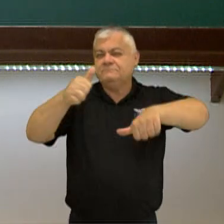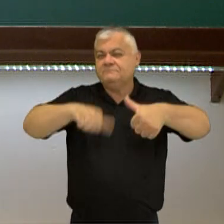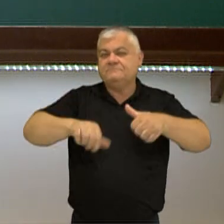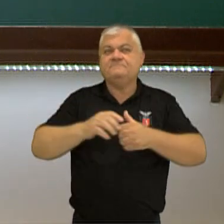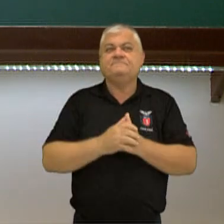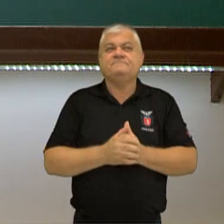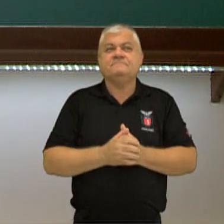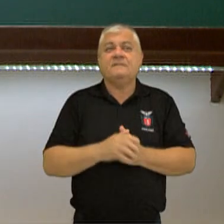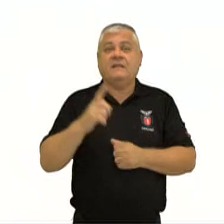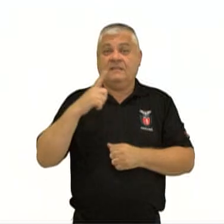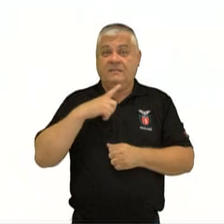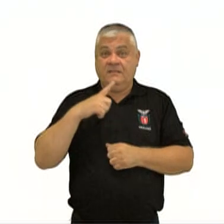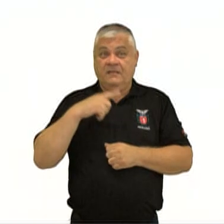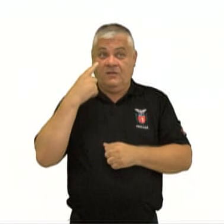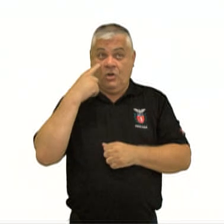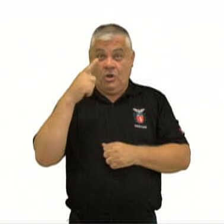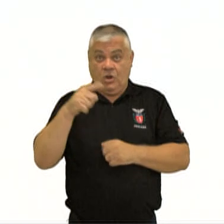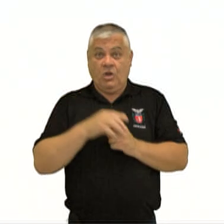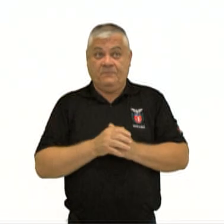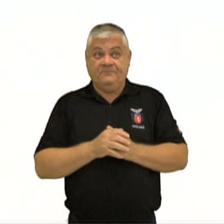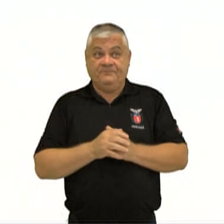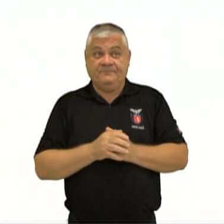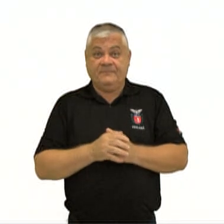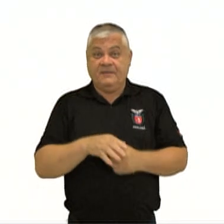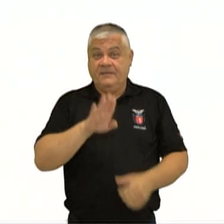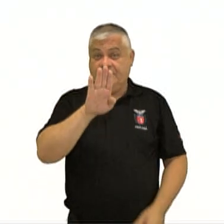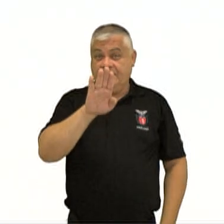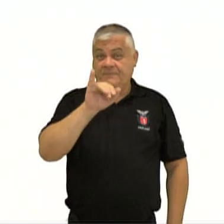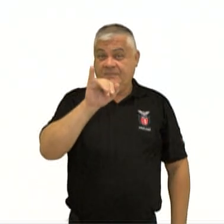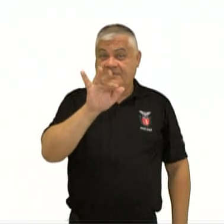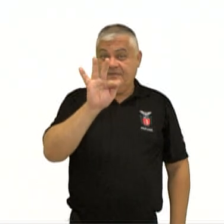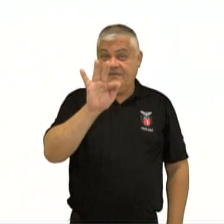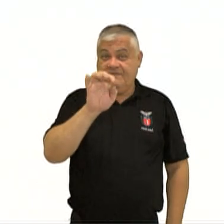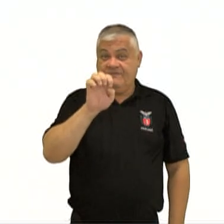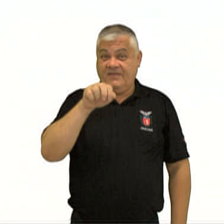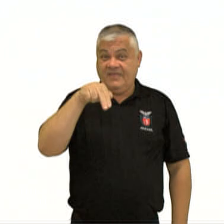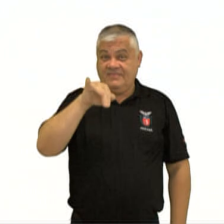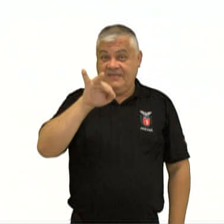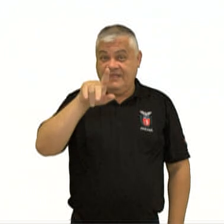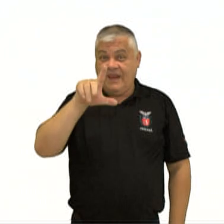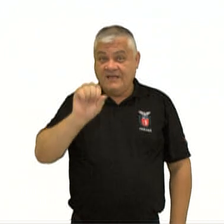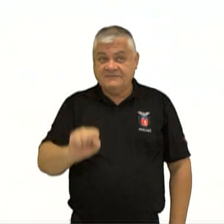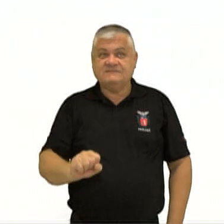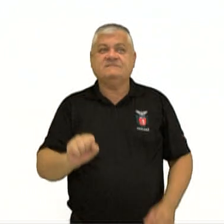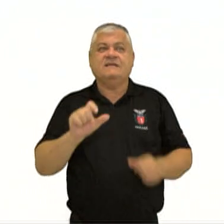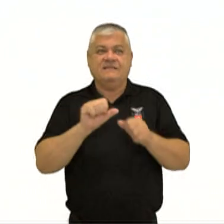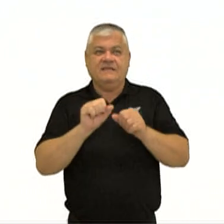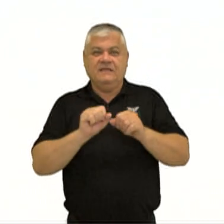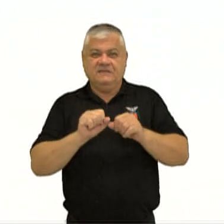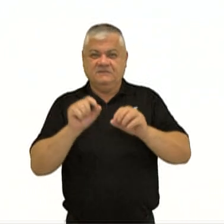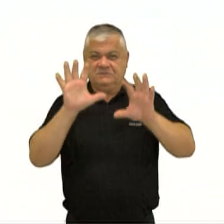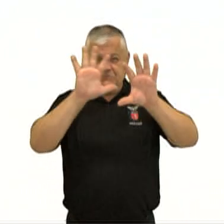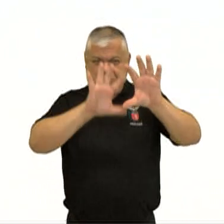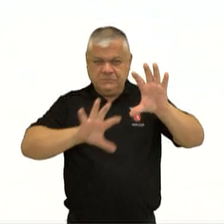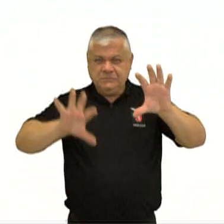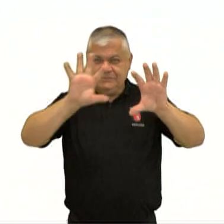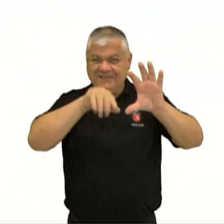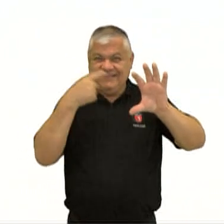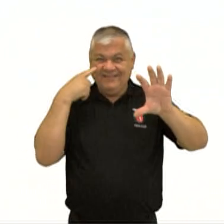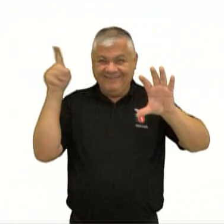vejam, aqui eu tenho bifenilas, né, policloradas, como a gente tem aqui, e aí